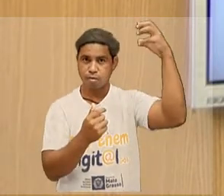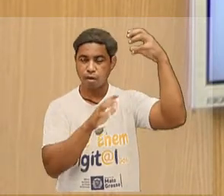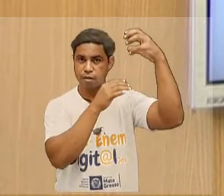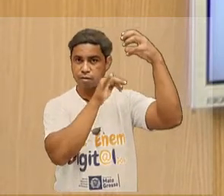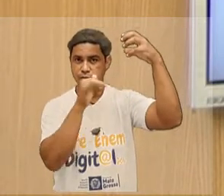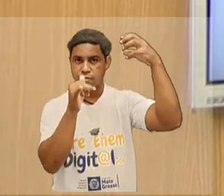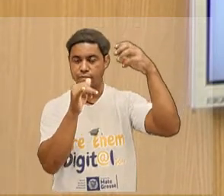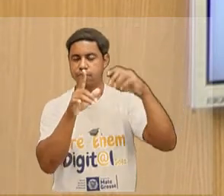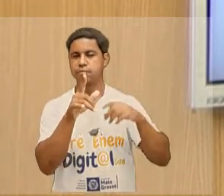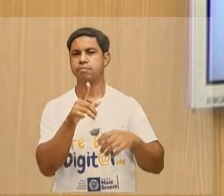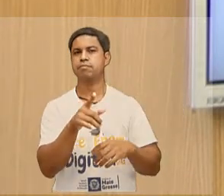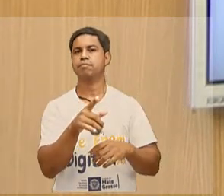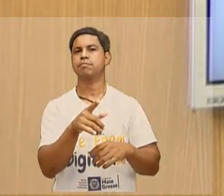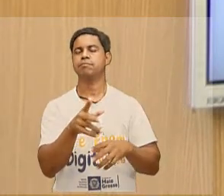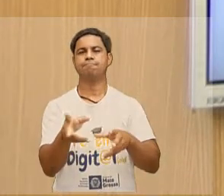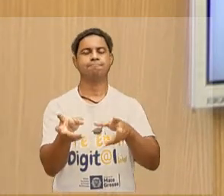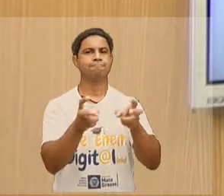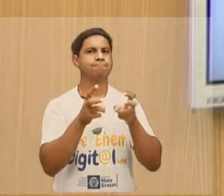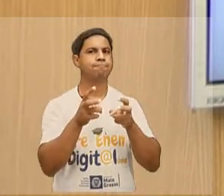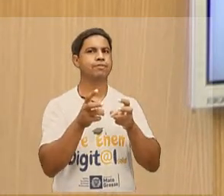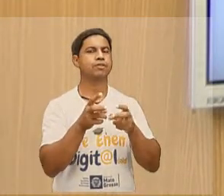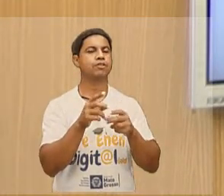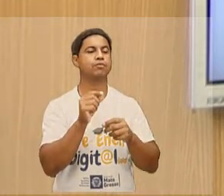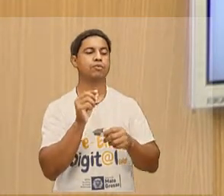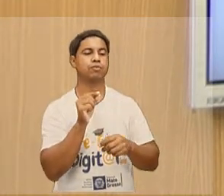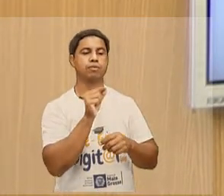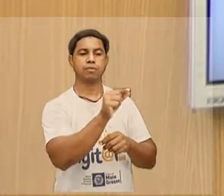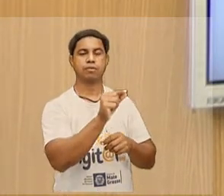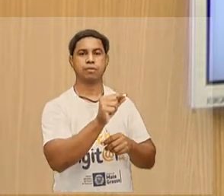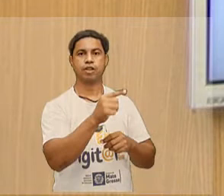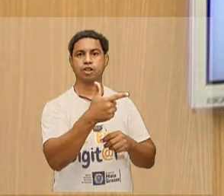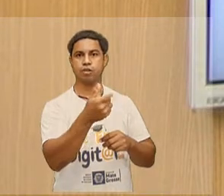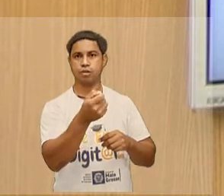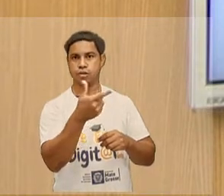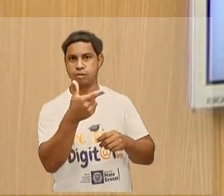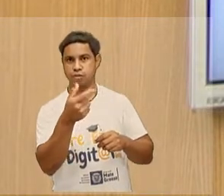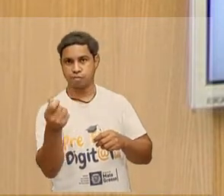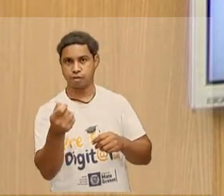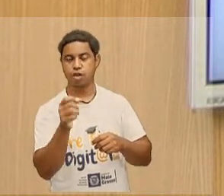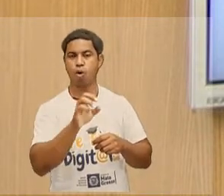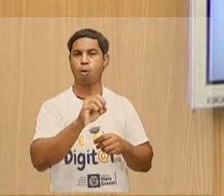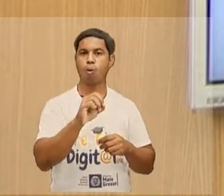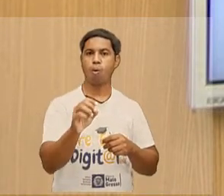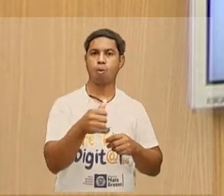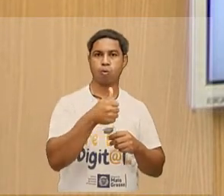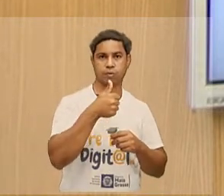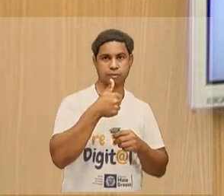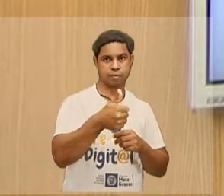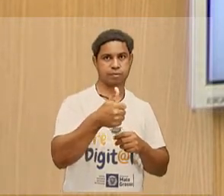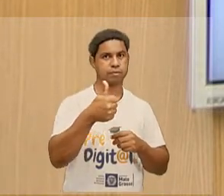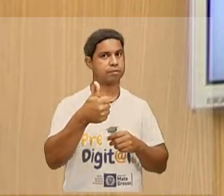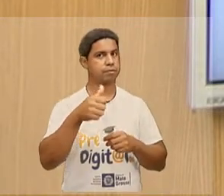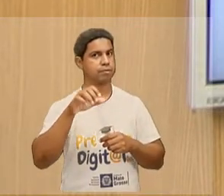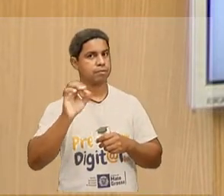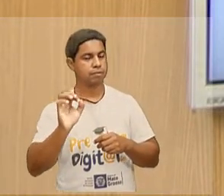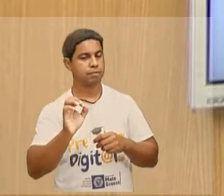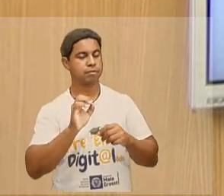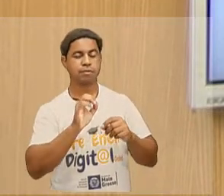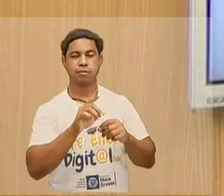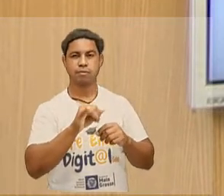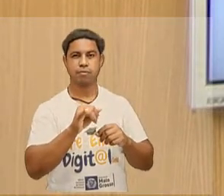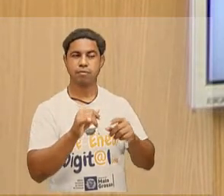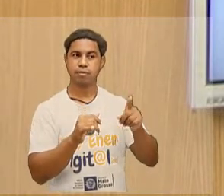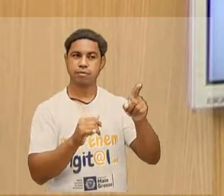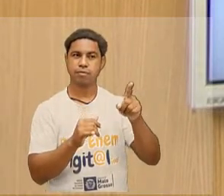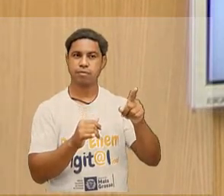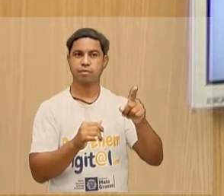vai ligar em 220 ou em 110. Se você ligar um chuveiro elétrico cuja inscrição é